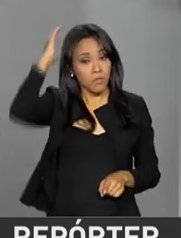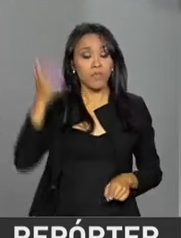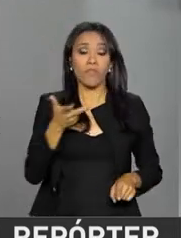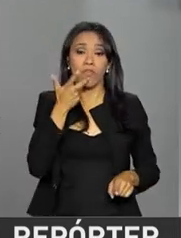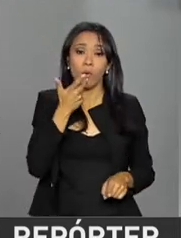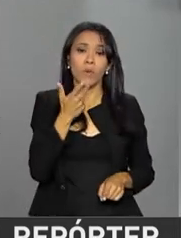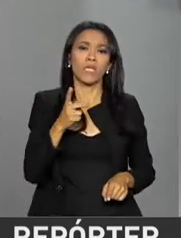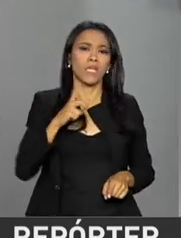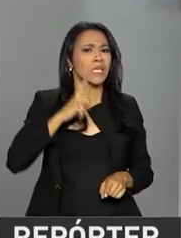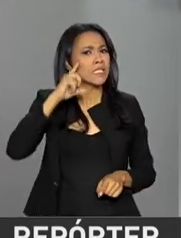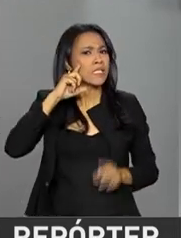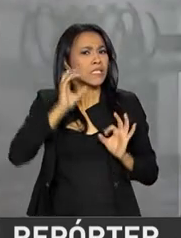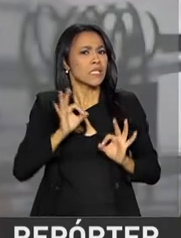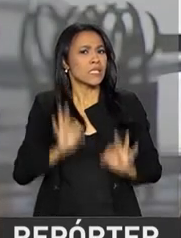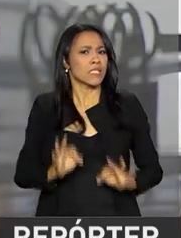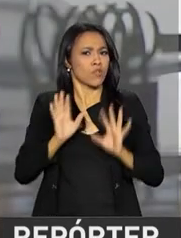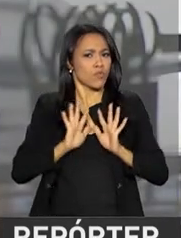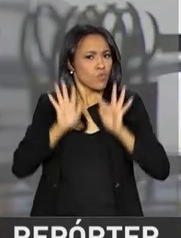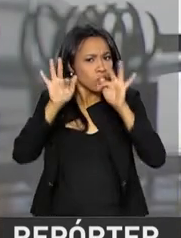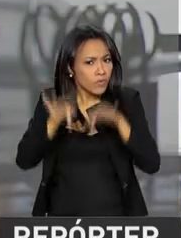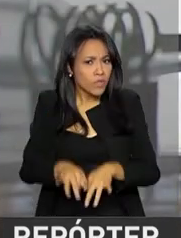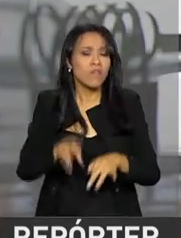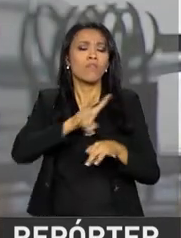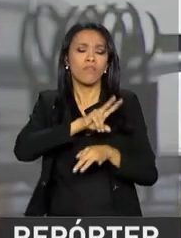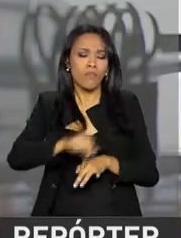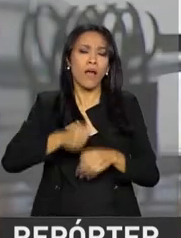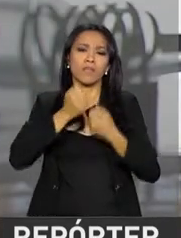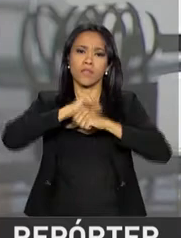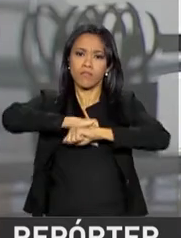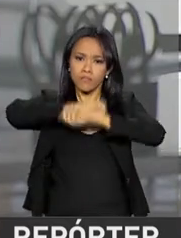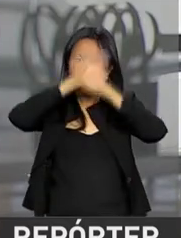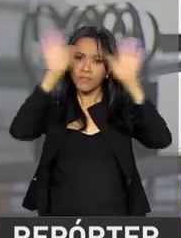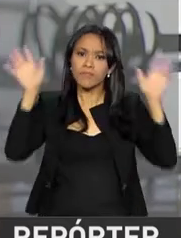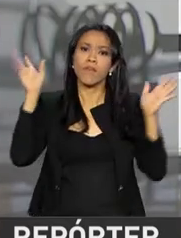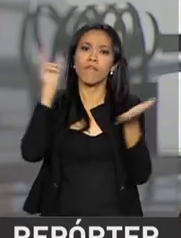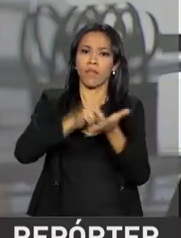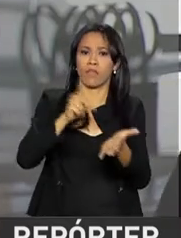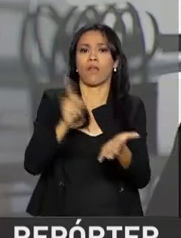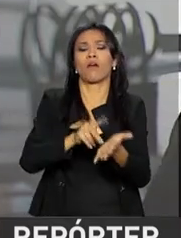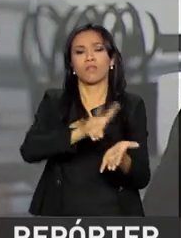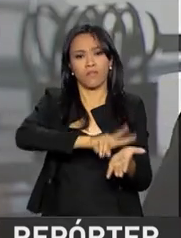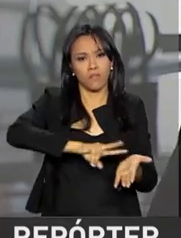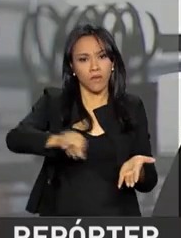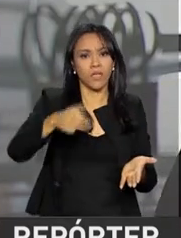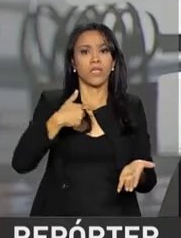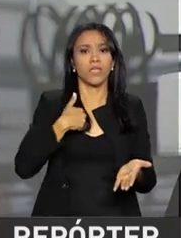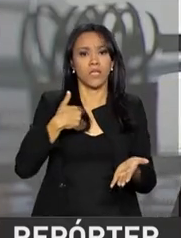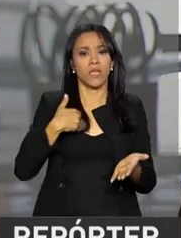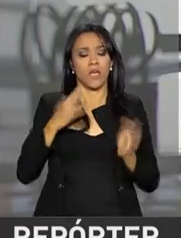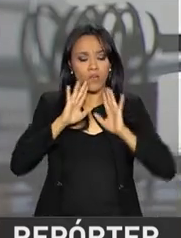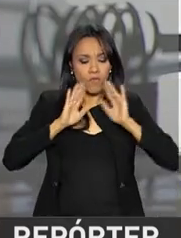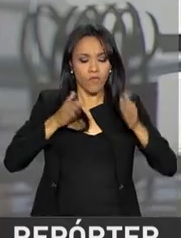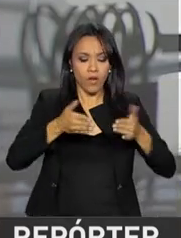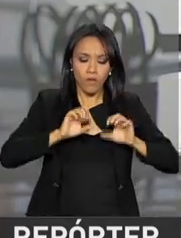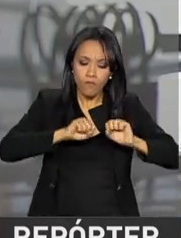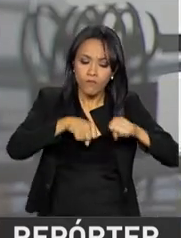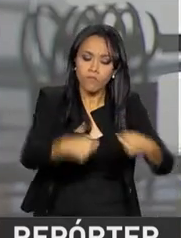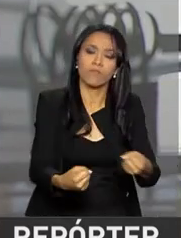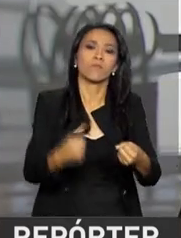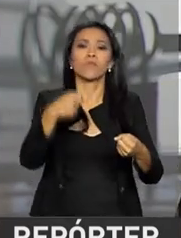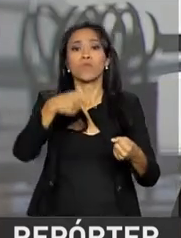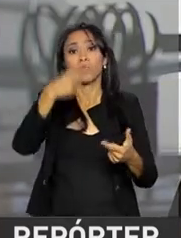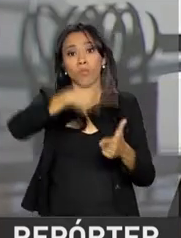de todo esse processo prevalecerá a verdade e que assim ele poderá se dedicar ainda mais a enfrentar os problemas